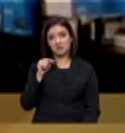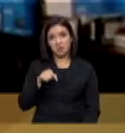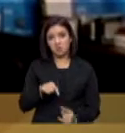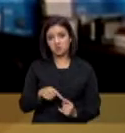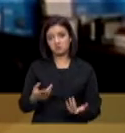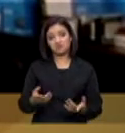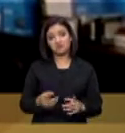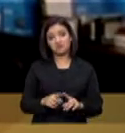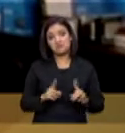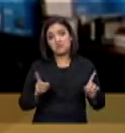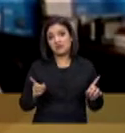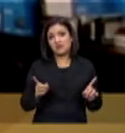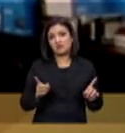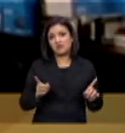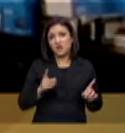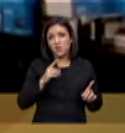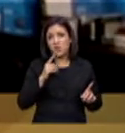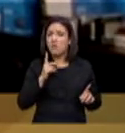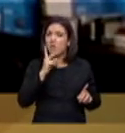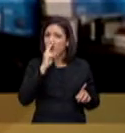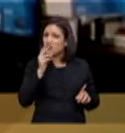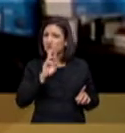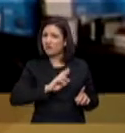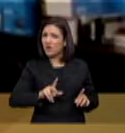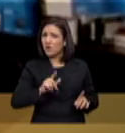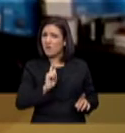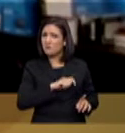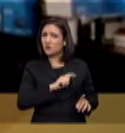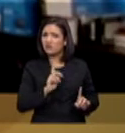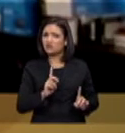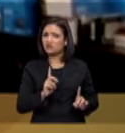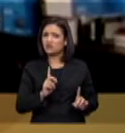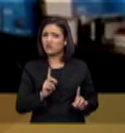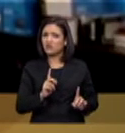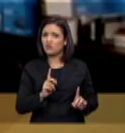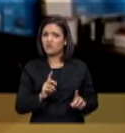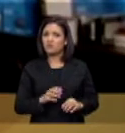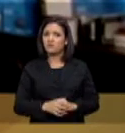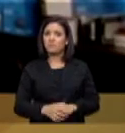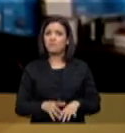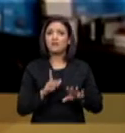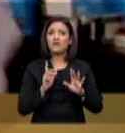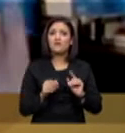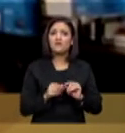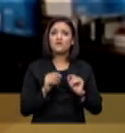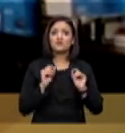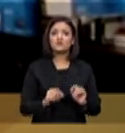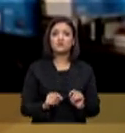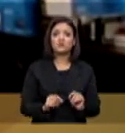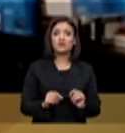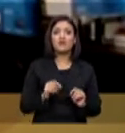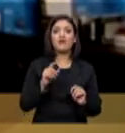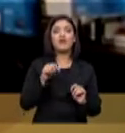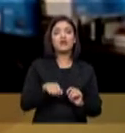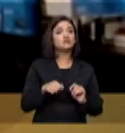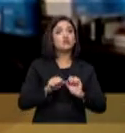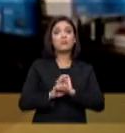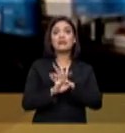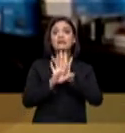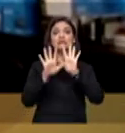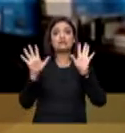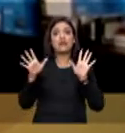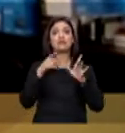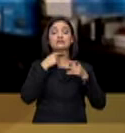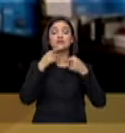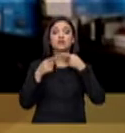fraude, imagino que ela tenha tentado justamente compatibilizar e espancar qualquer dúvida que tivesse sobre